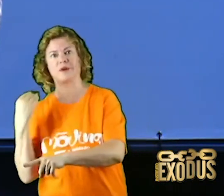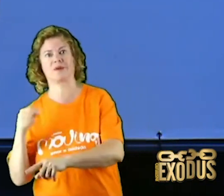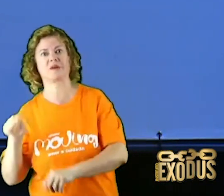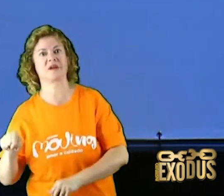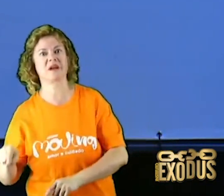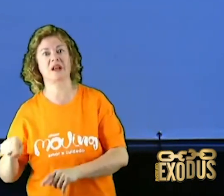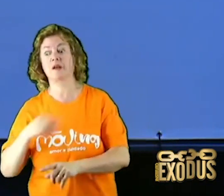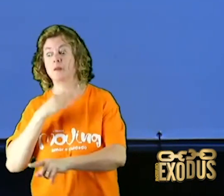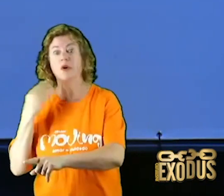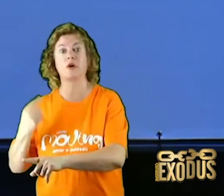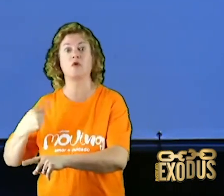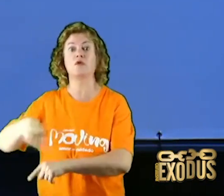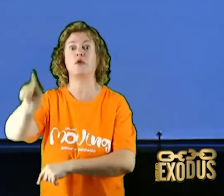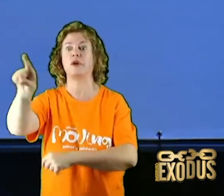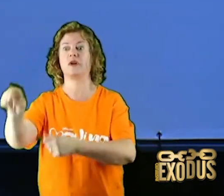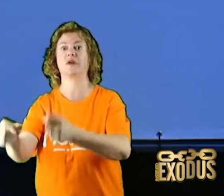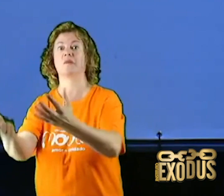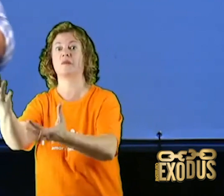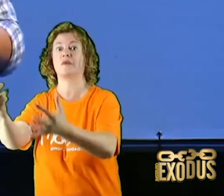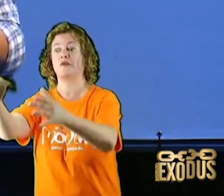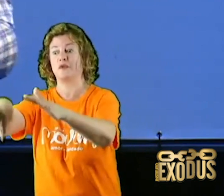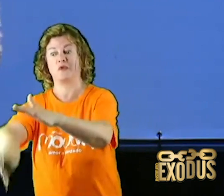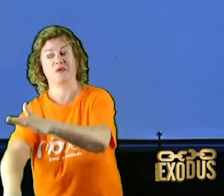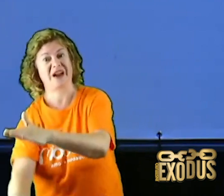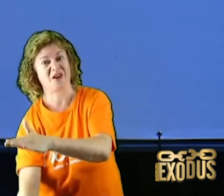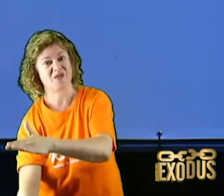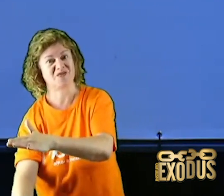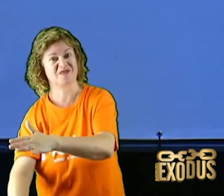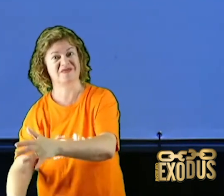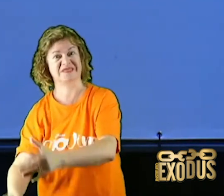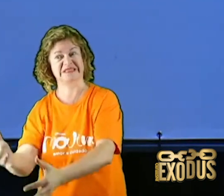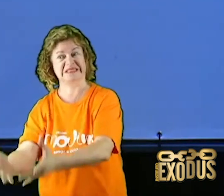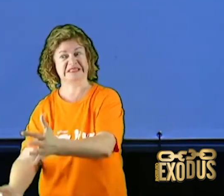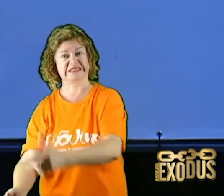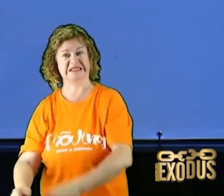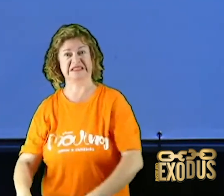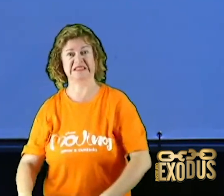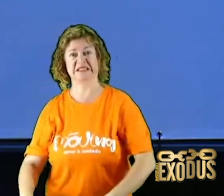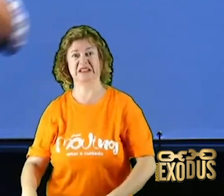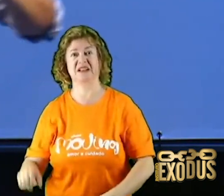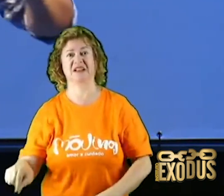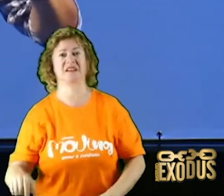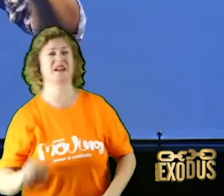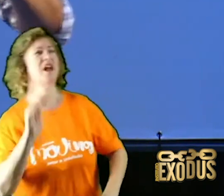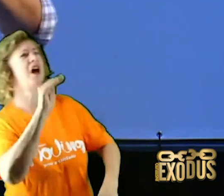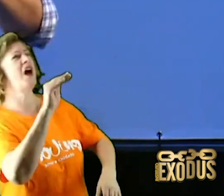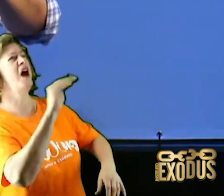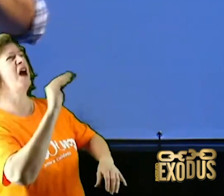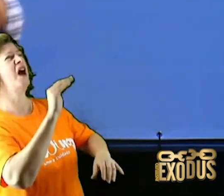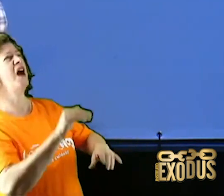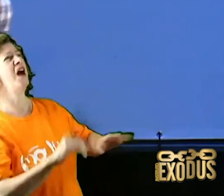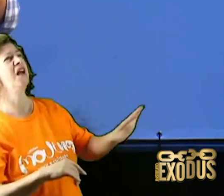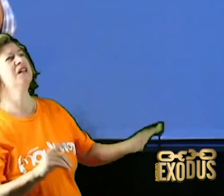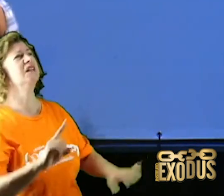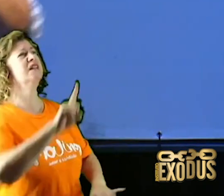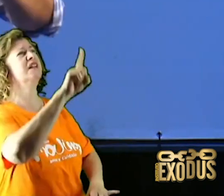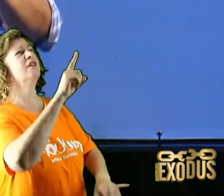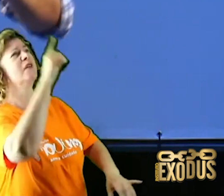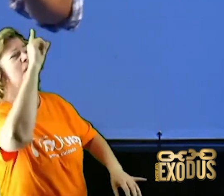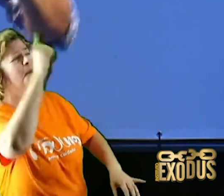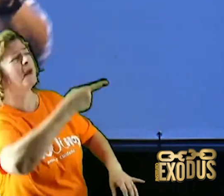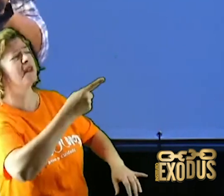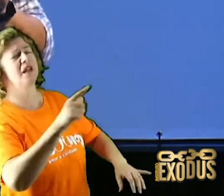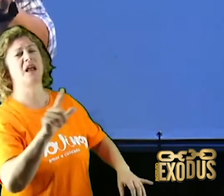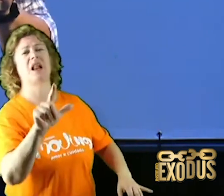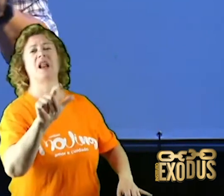manda que Lázaro venha aqui para botar um pouquinho da água que ele tem aí na minha. Ele falou: não tem jeito, é um abismo que separa você e ele, não tem